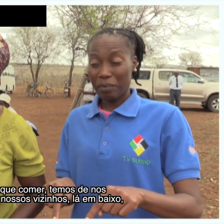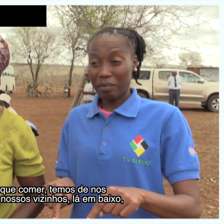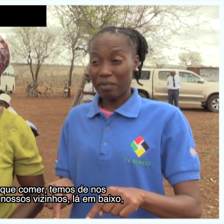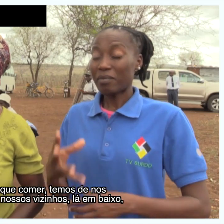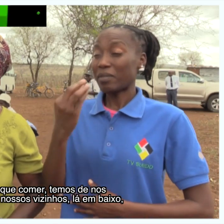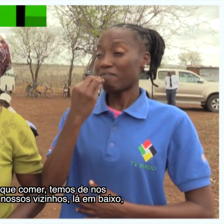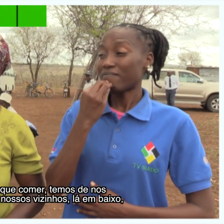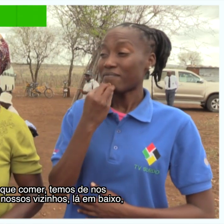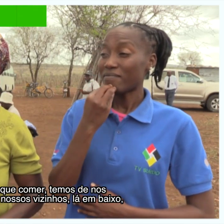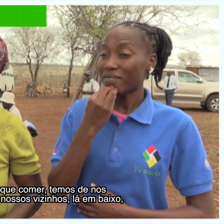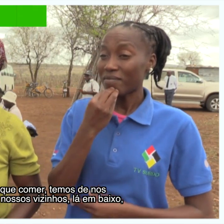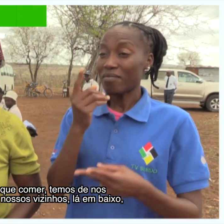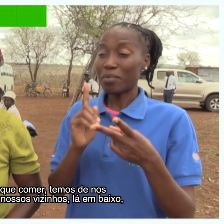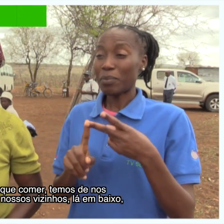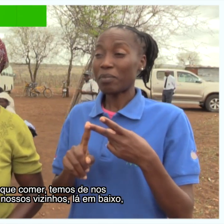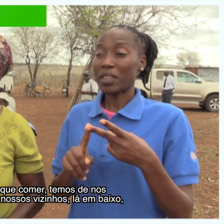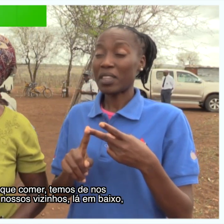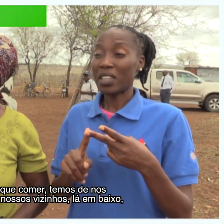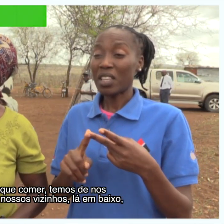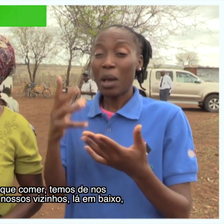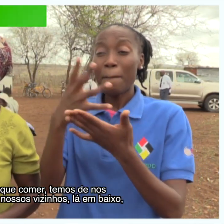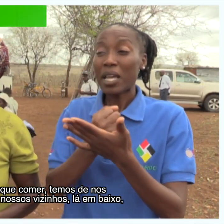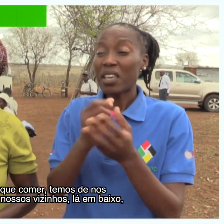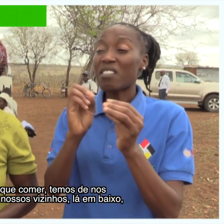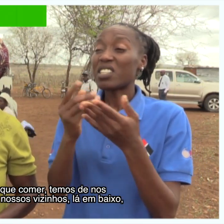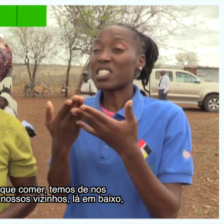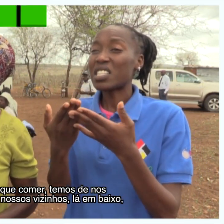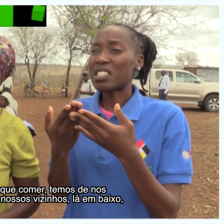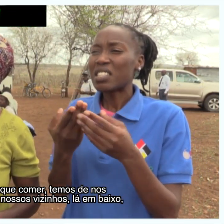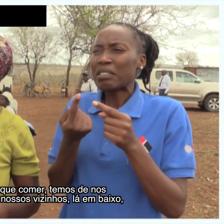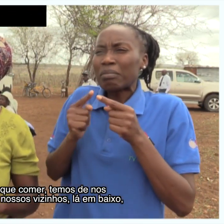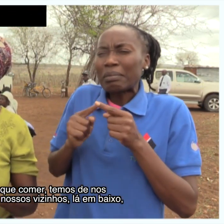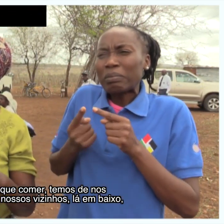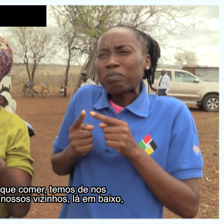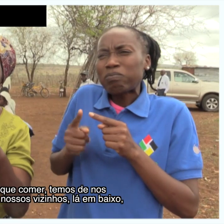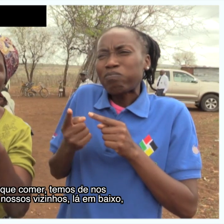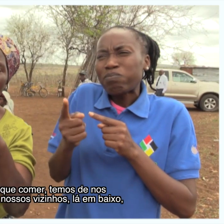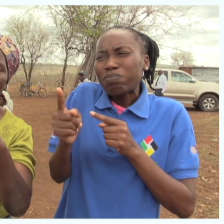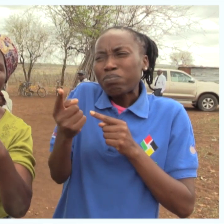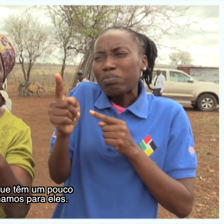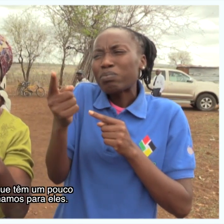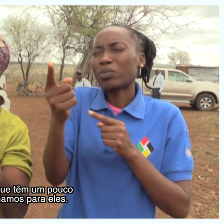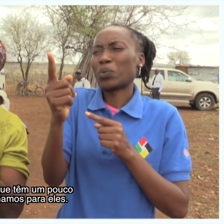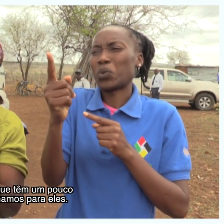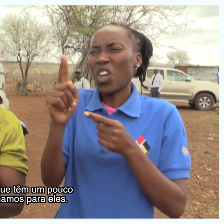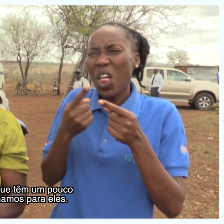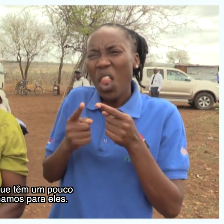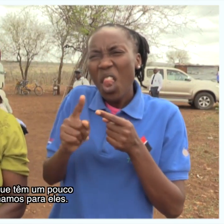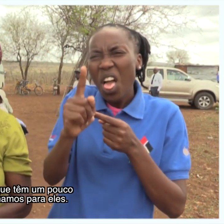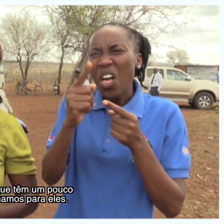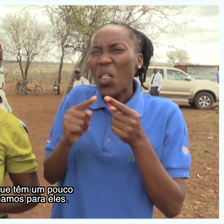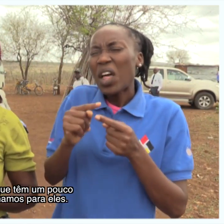comer, temos que nos deslocar para as zonas vizinhas, sobretudo lá embaixo, onde